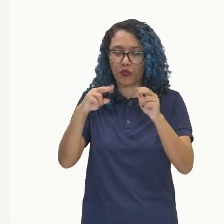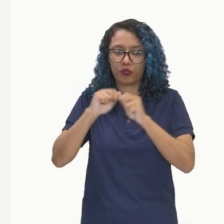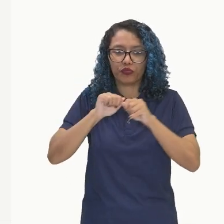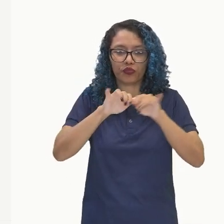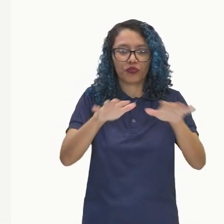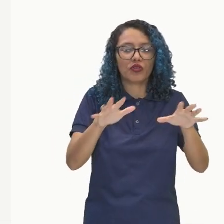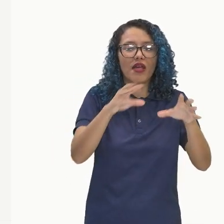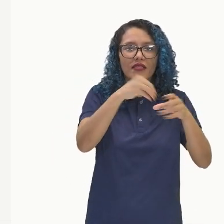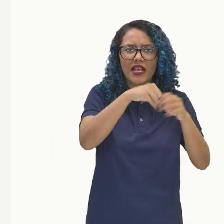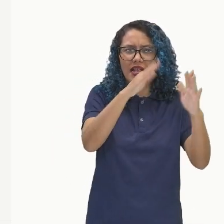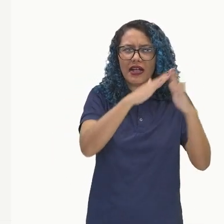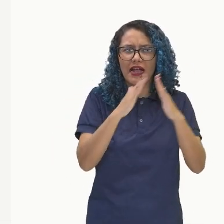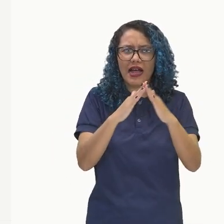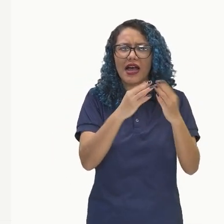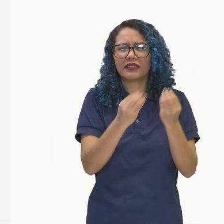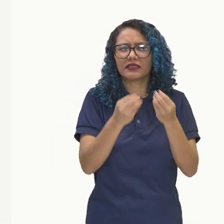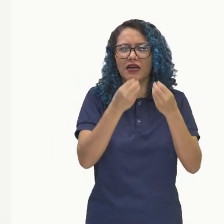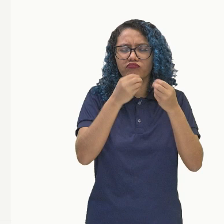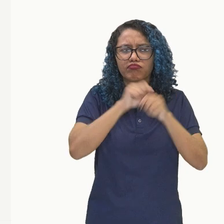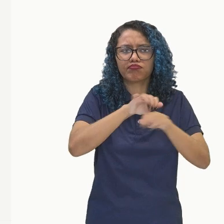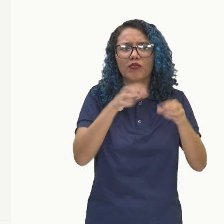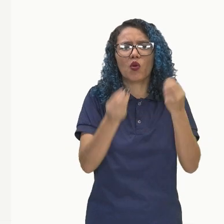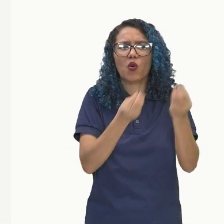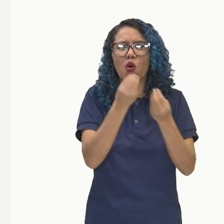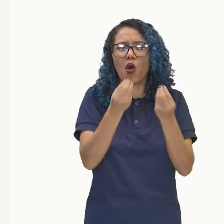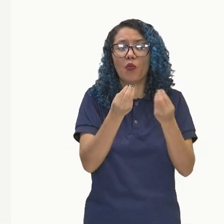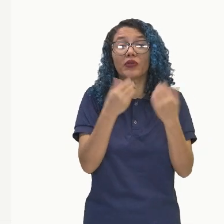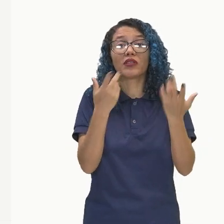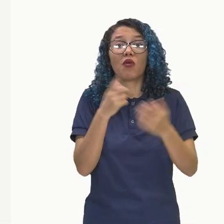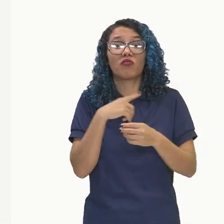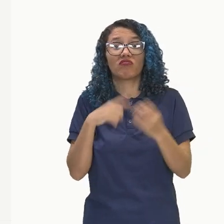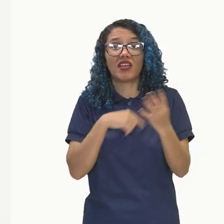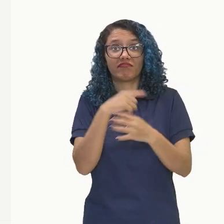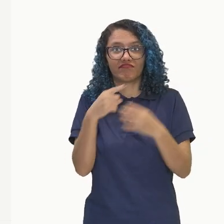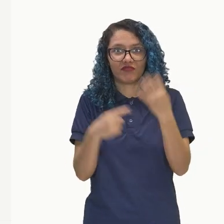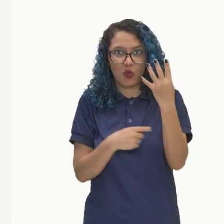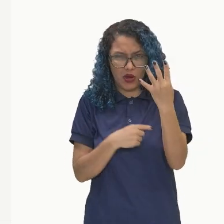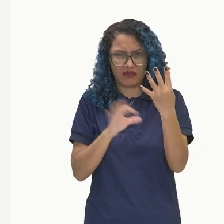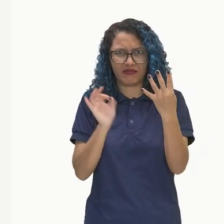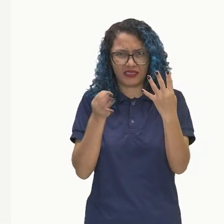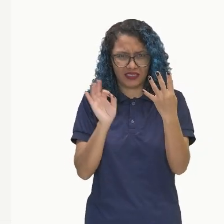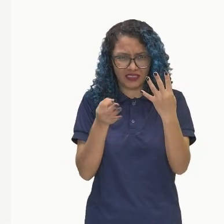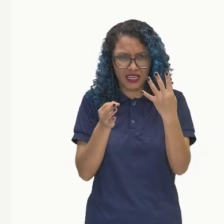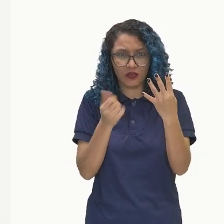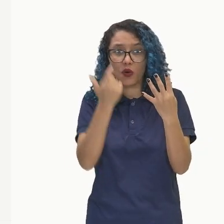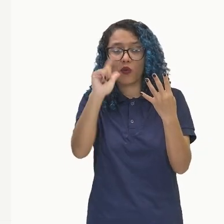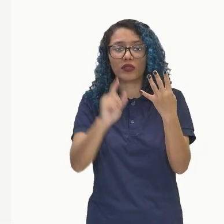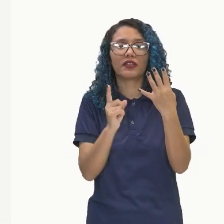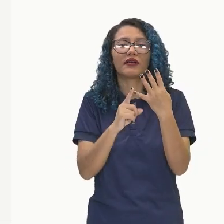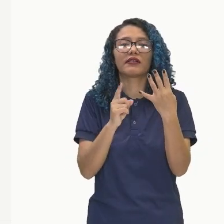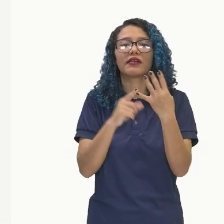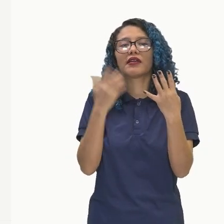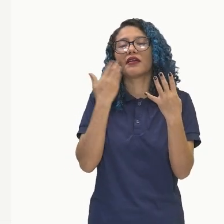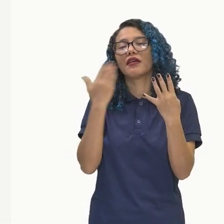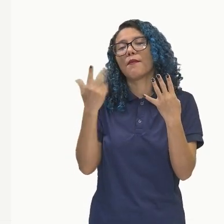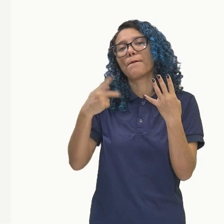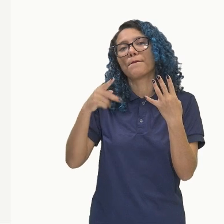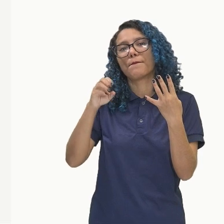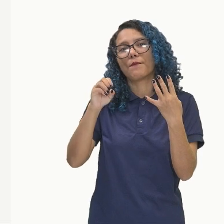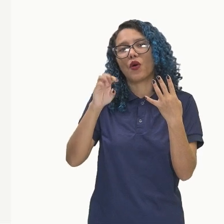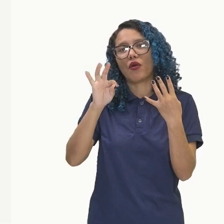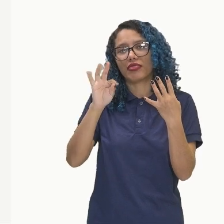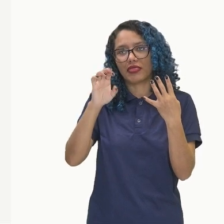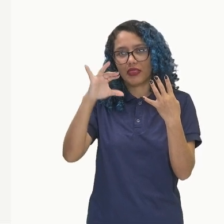lá potência, intervalo de tempo e a grandeza que temos aqui. Potência elétrica.